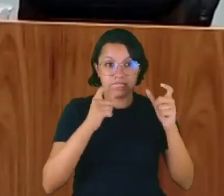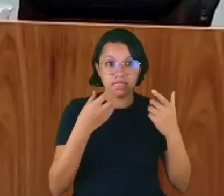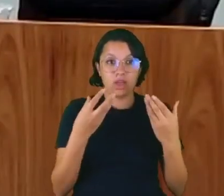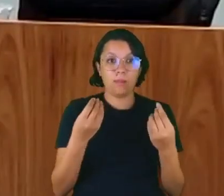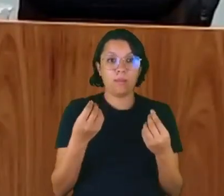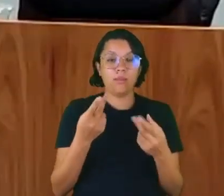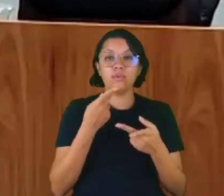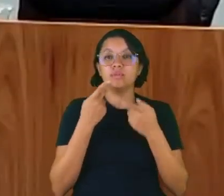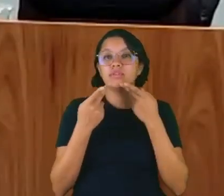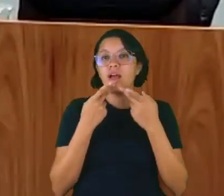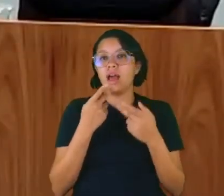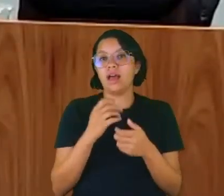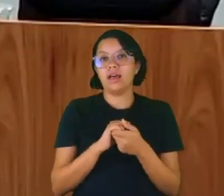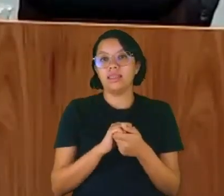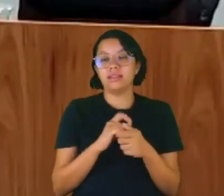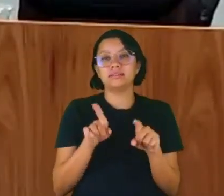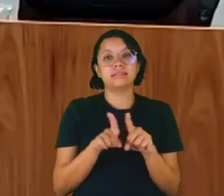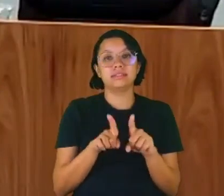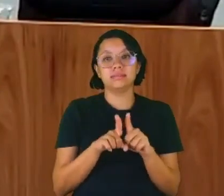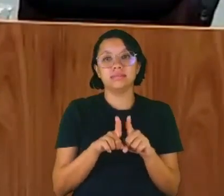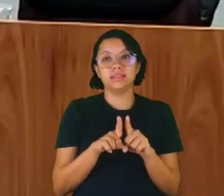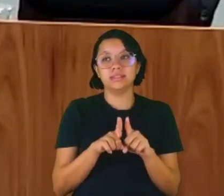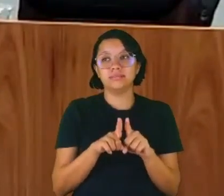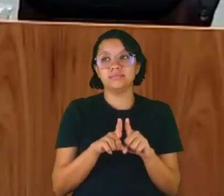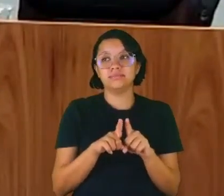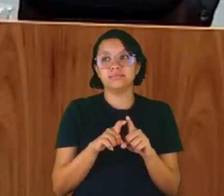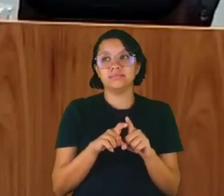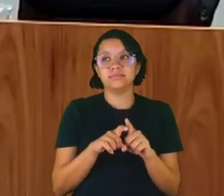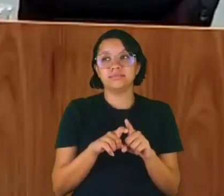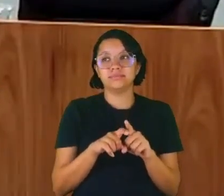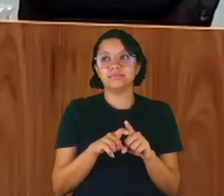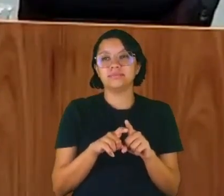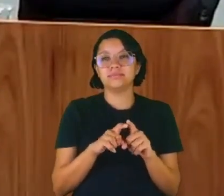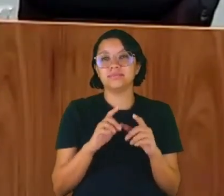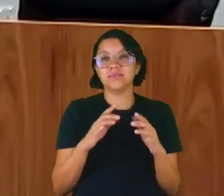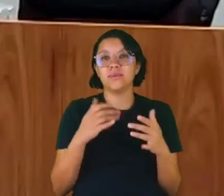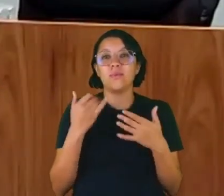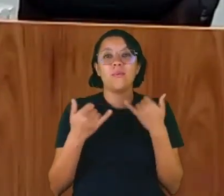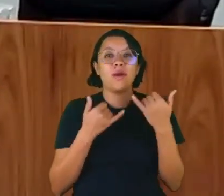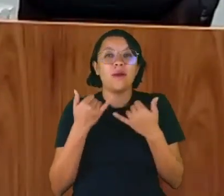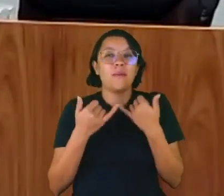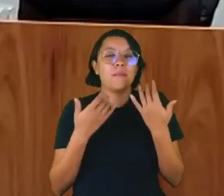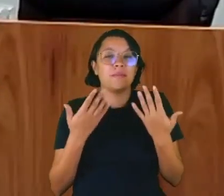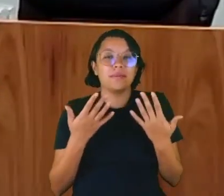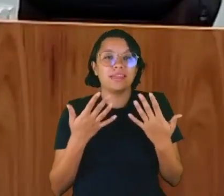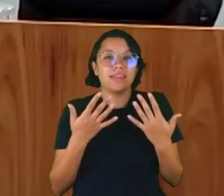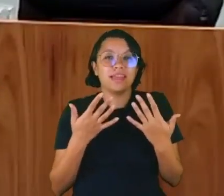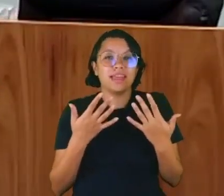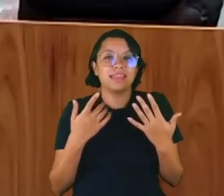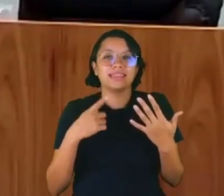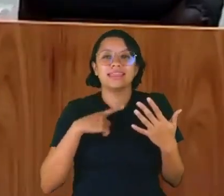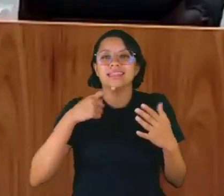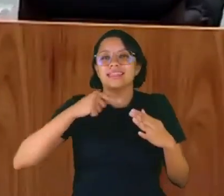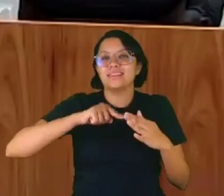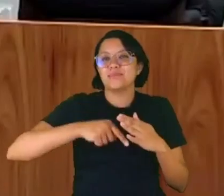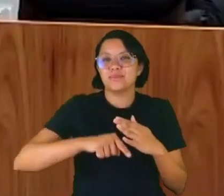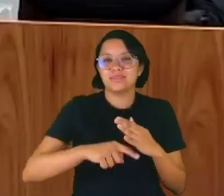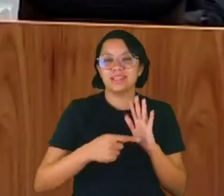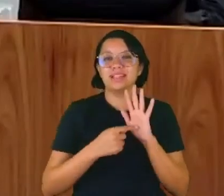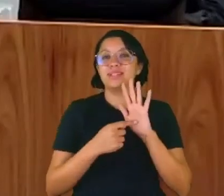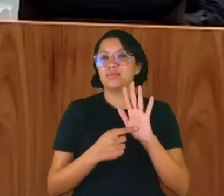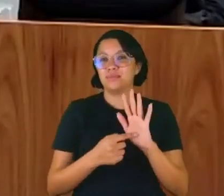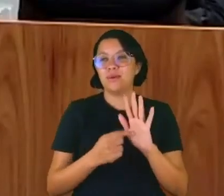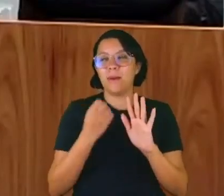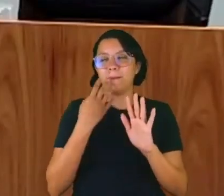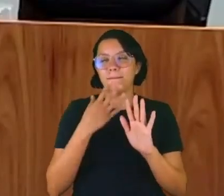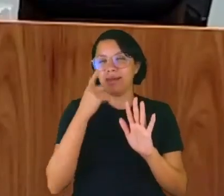nas coisas que ele diz, inclusive brincando. Até quando ele brinca, ele tem profundidade, ele mostra bem quem